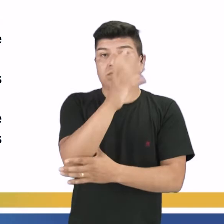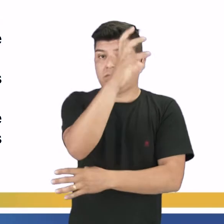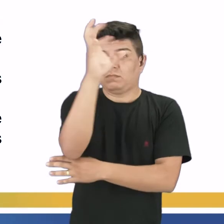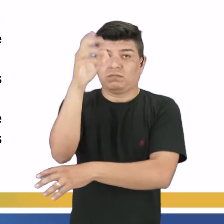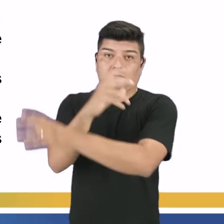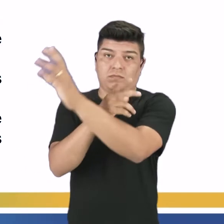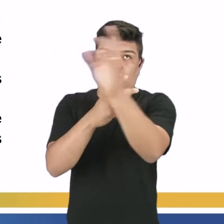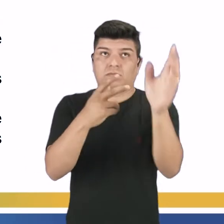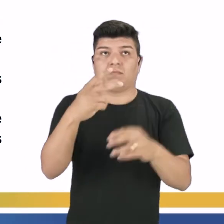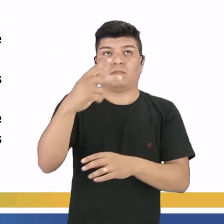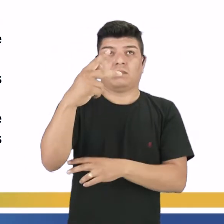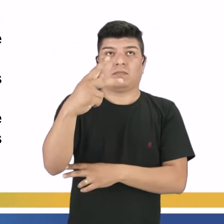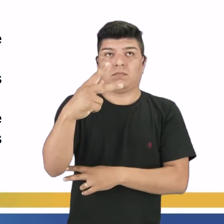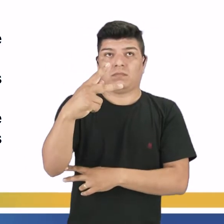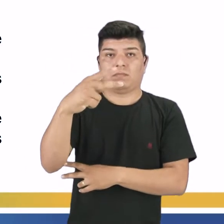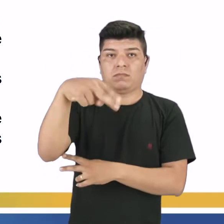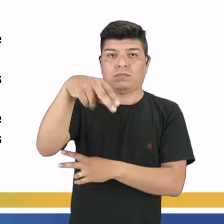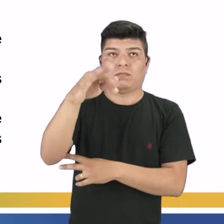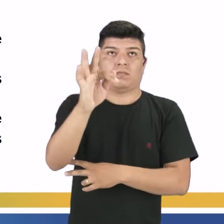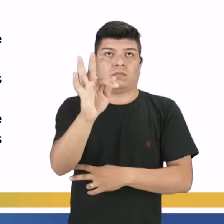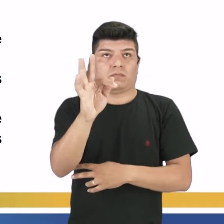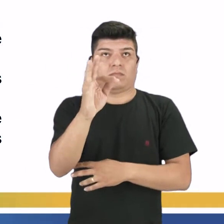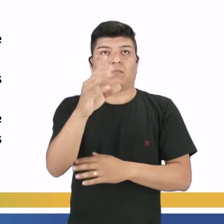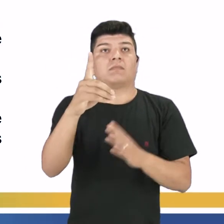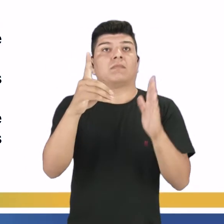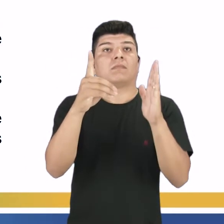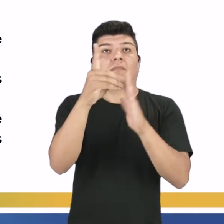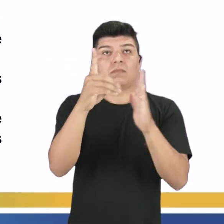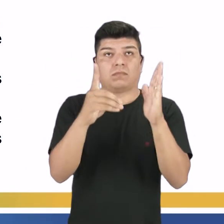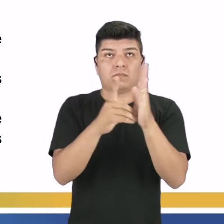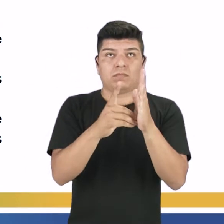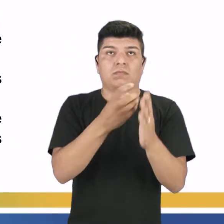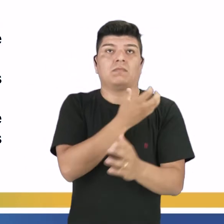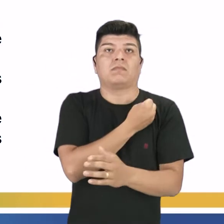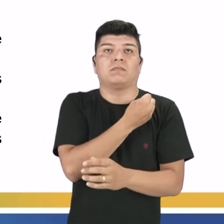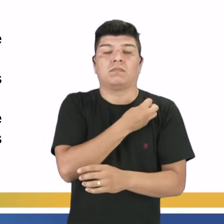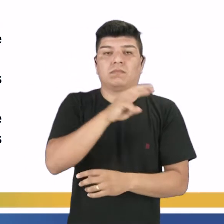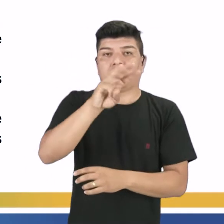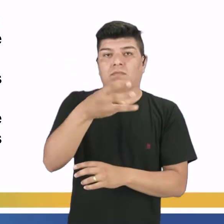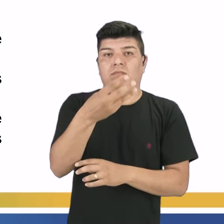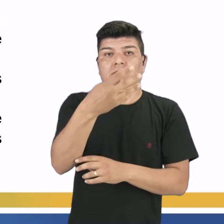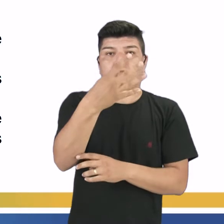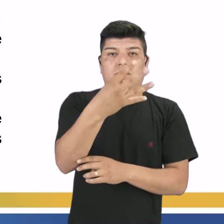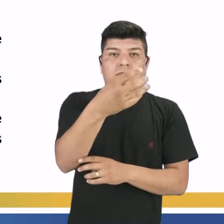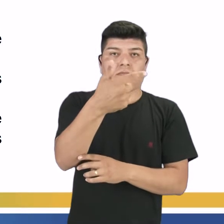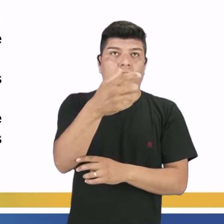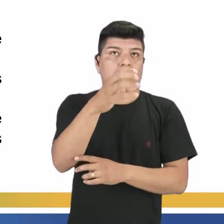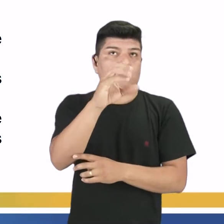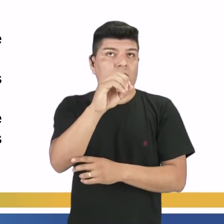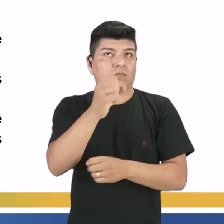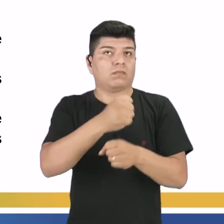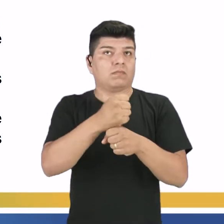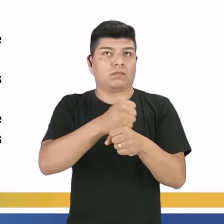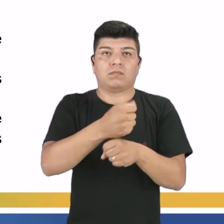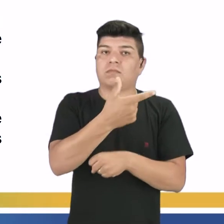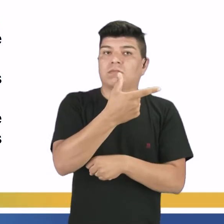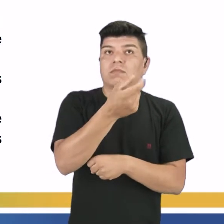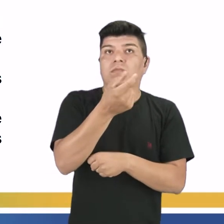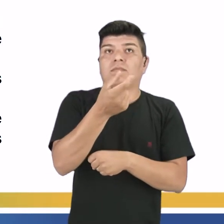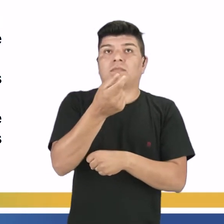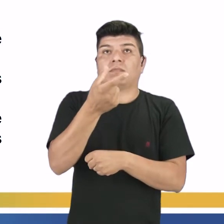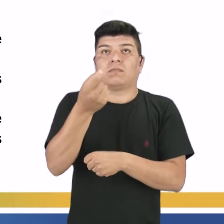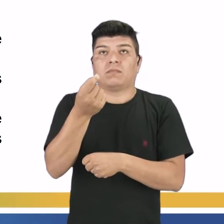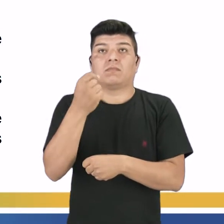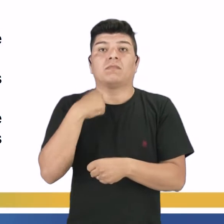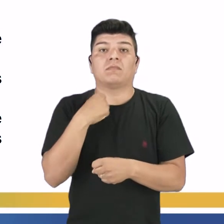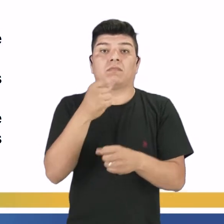Florestas, PNF, pelo decreto número 3.420, ano 2000, que tem como meta o incremento